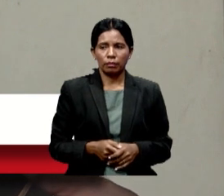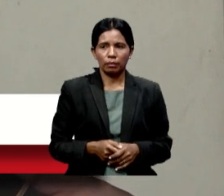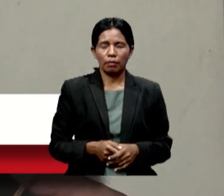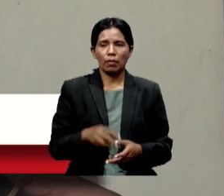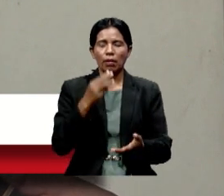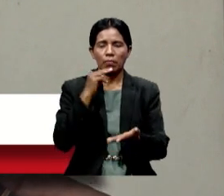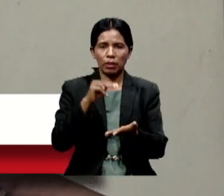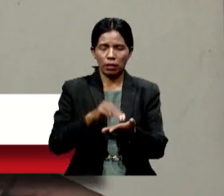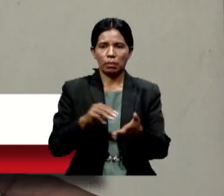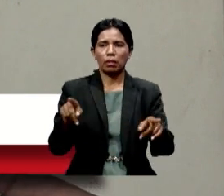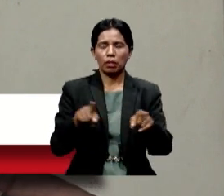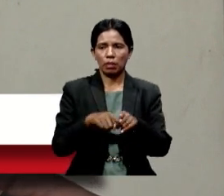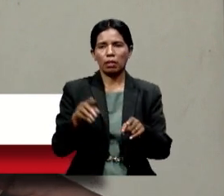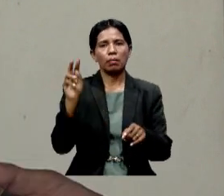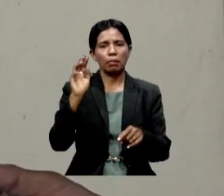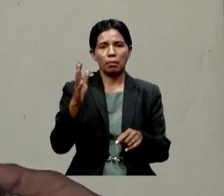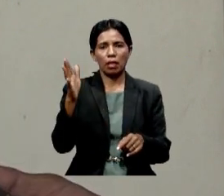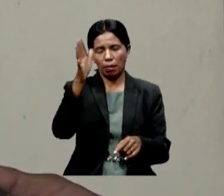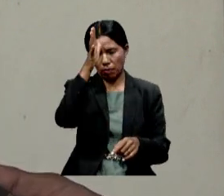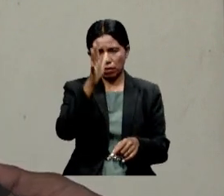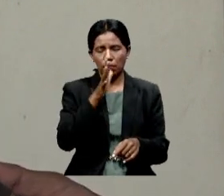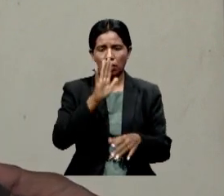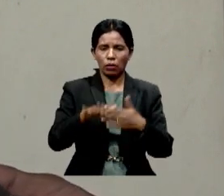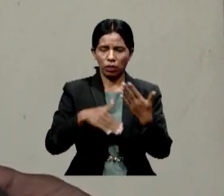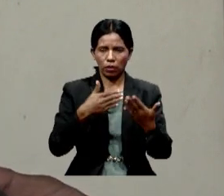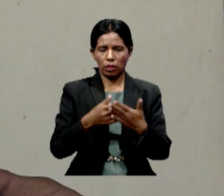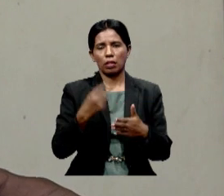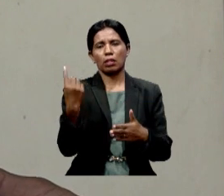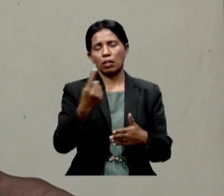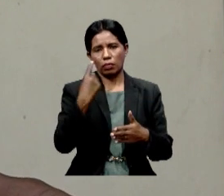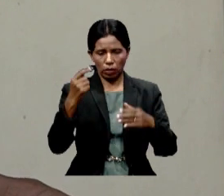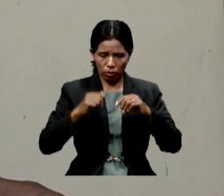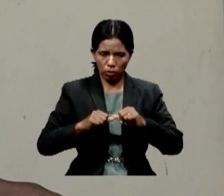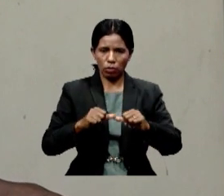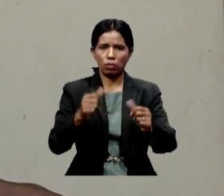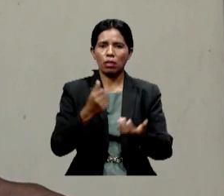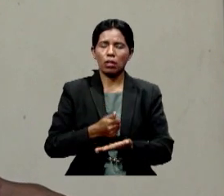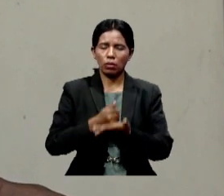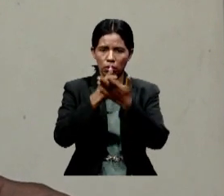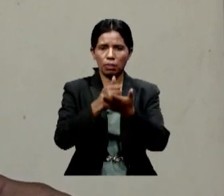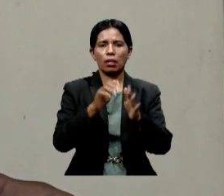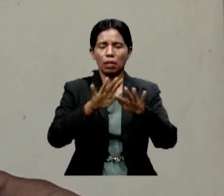Mensazen matne ba inanaman sira otu. Atu nafatin continua taumatan balabarik sira.